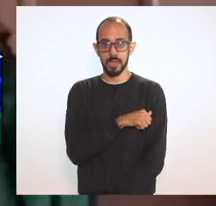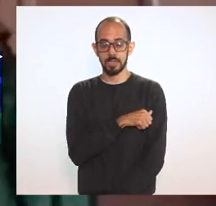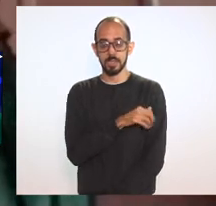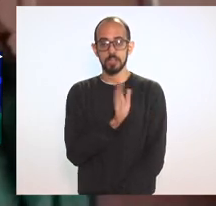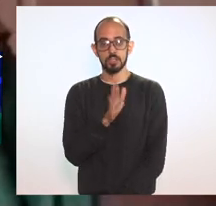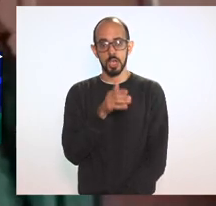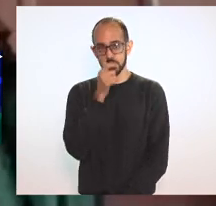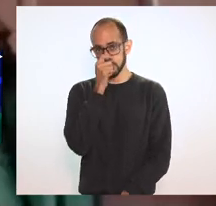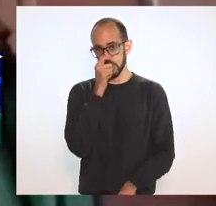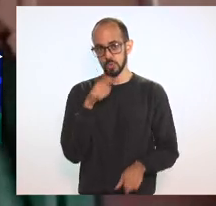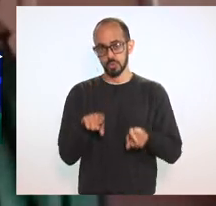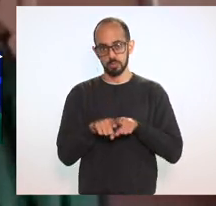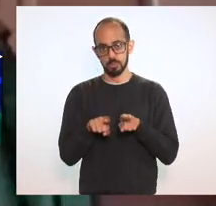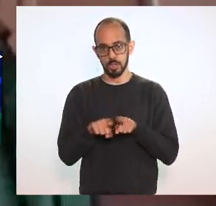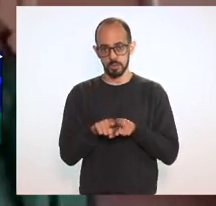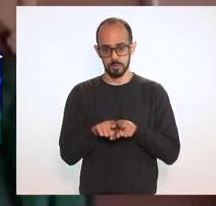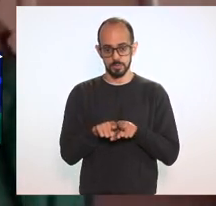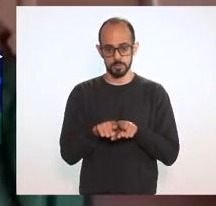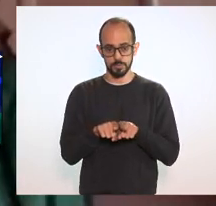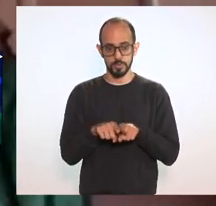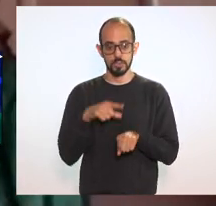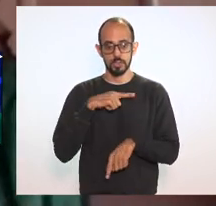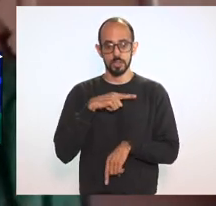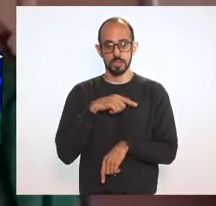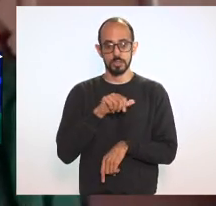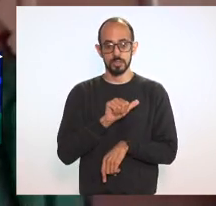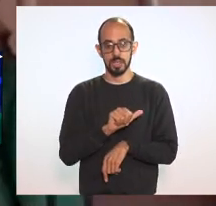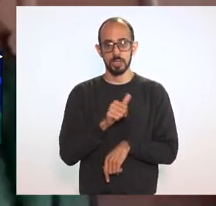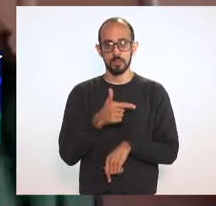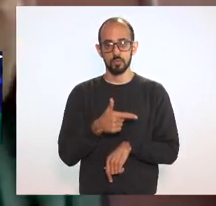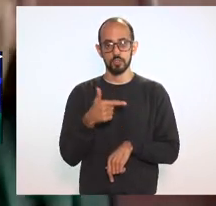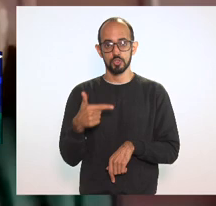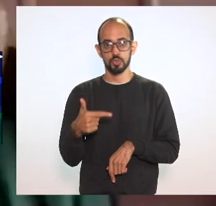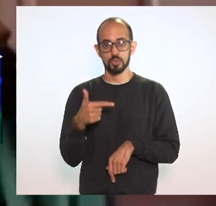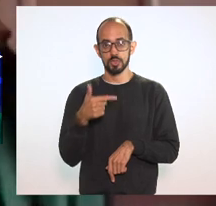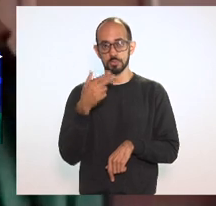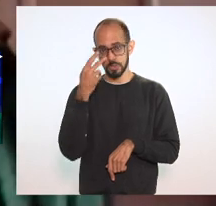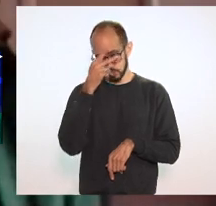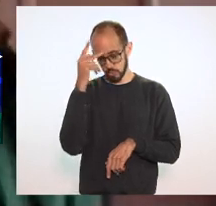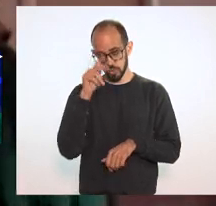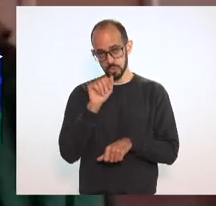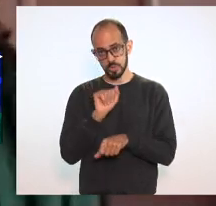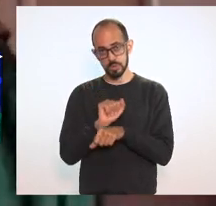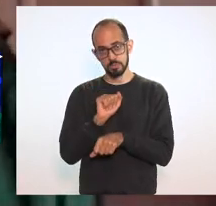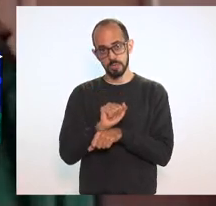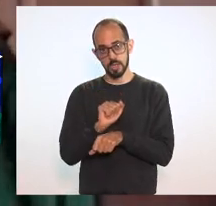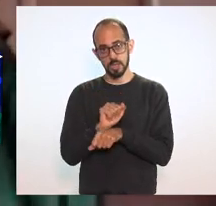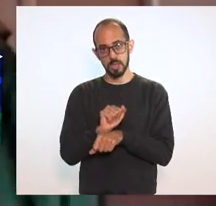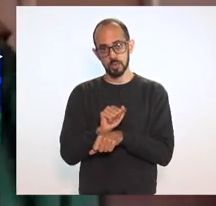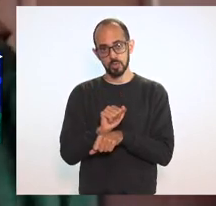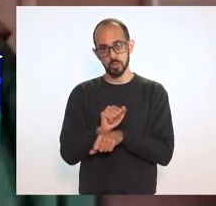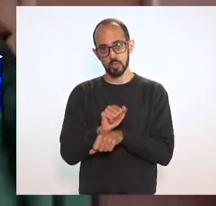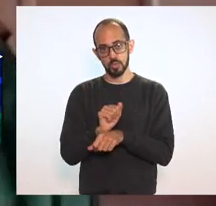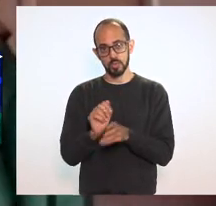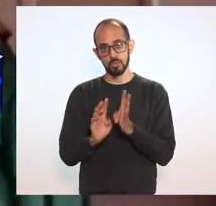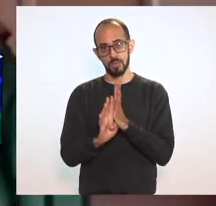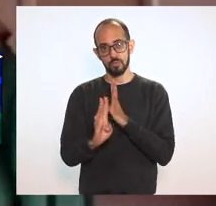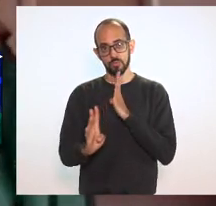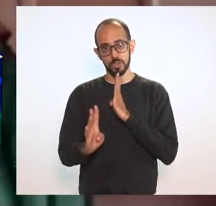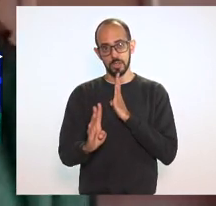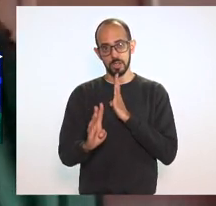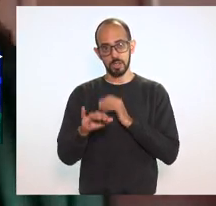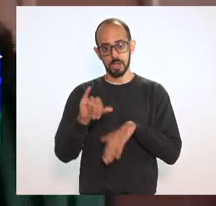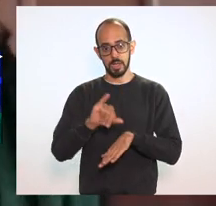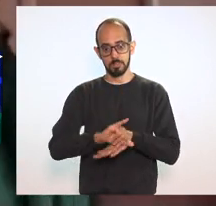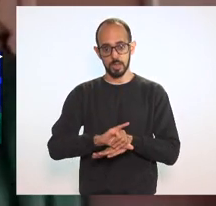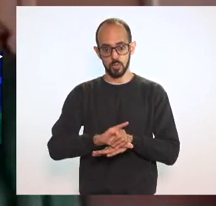ocupar e nós temos 122 pessoas esperando por Leite só na capital Veja